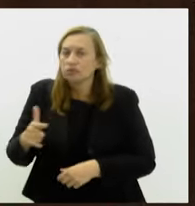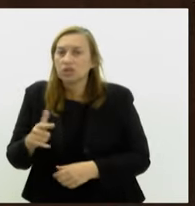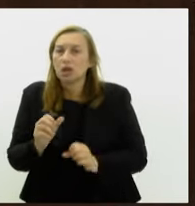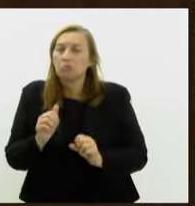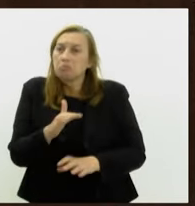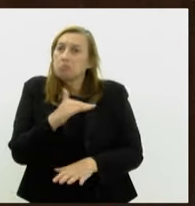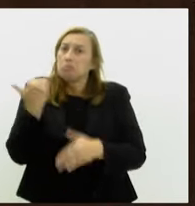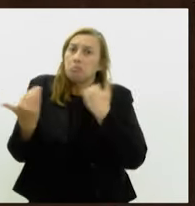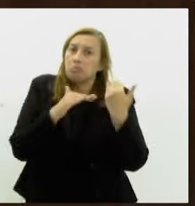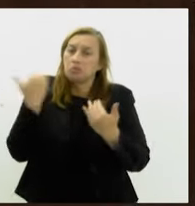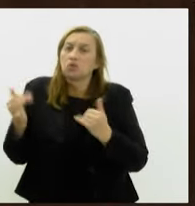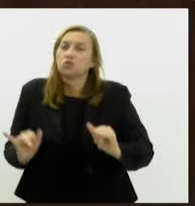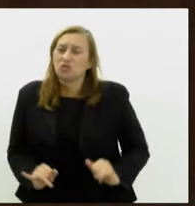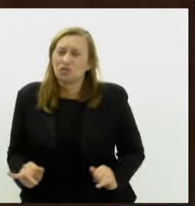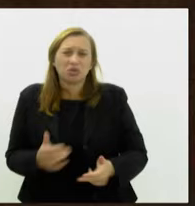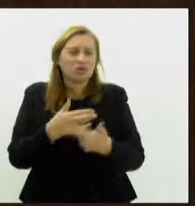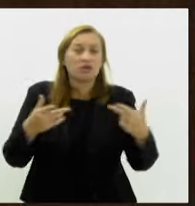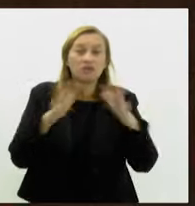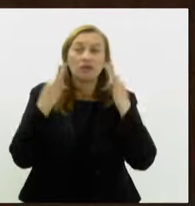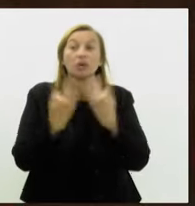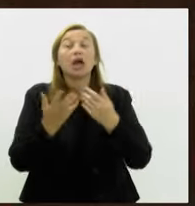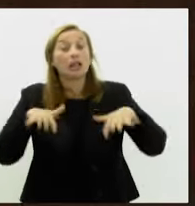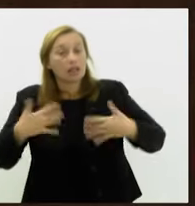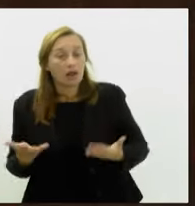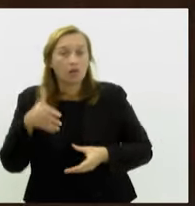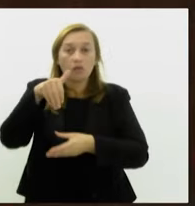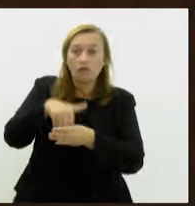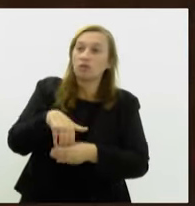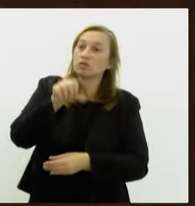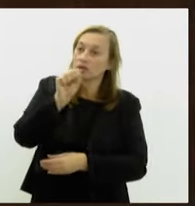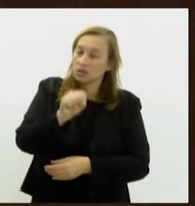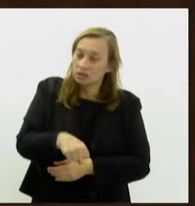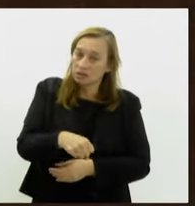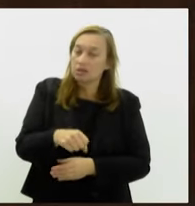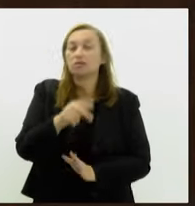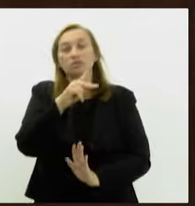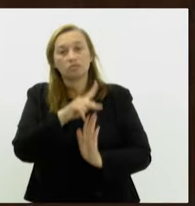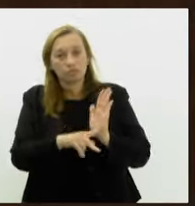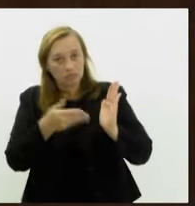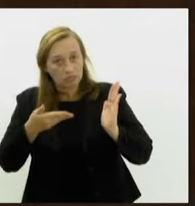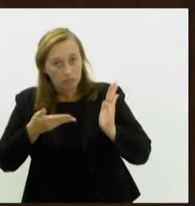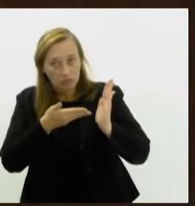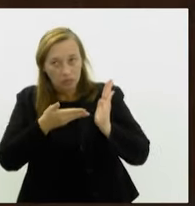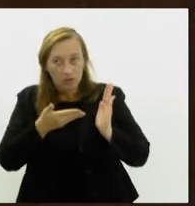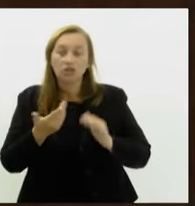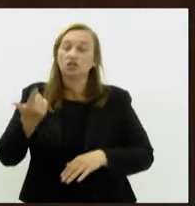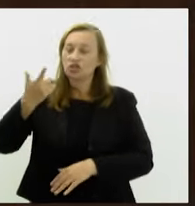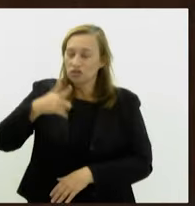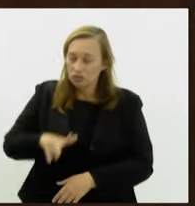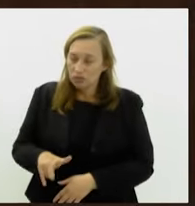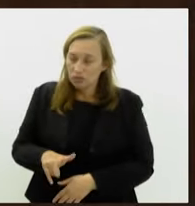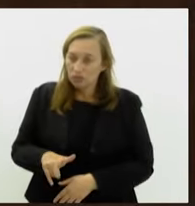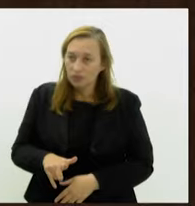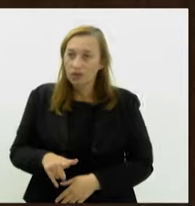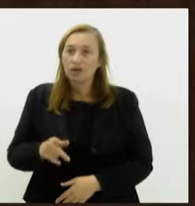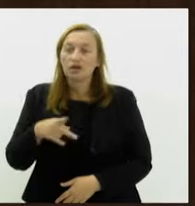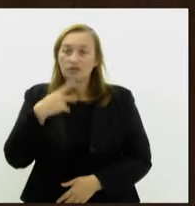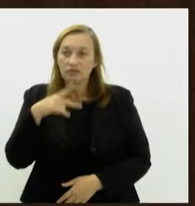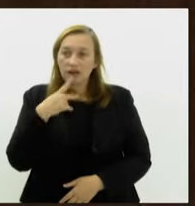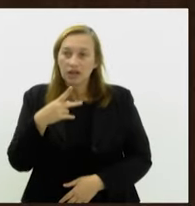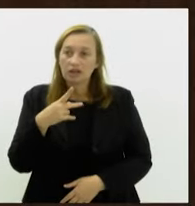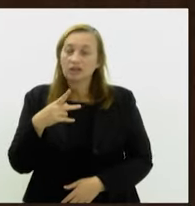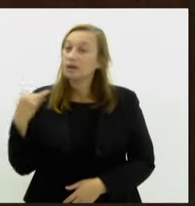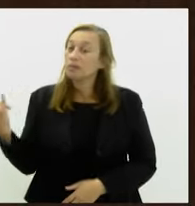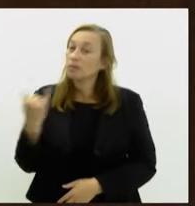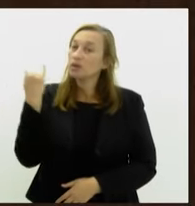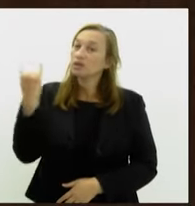levando dor a muitas famílias. Então, eu voto favorável a este projeto e, mais uma vez, falando da